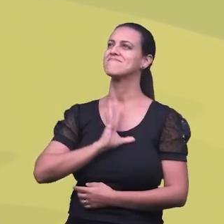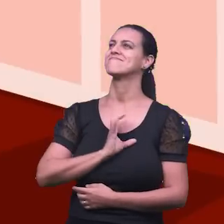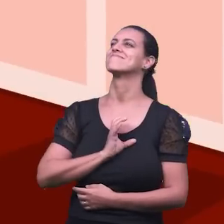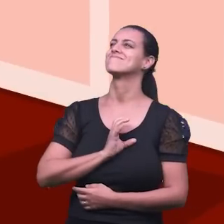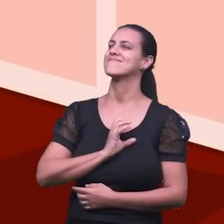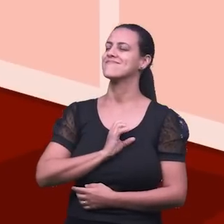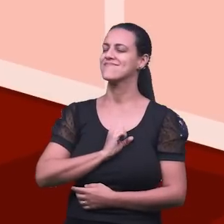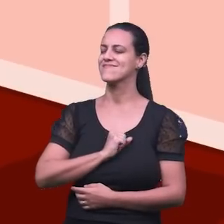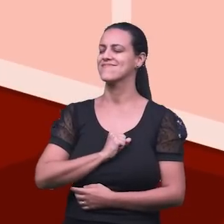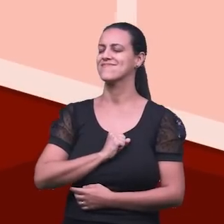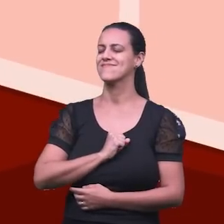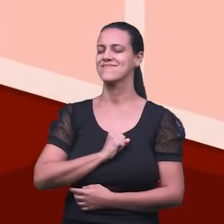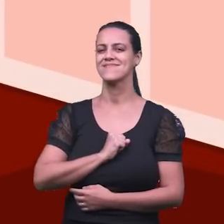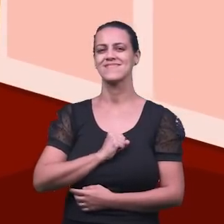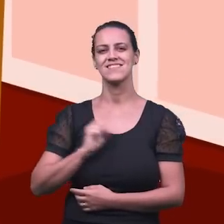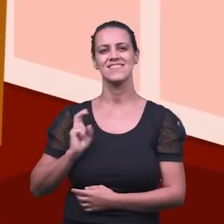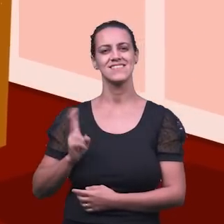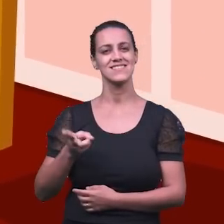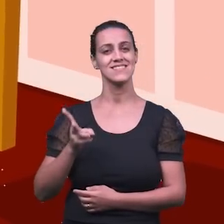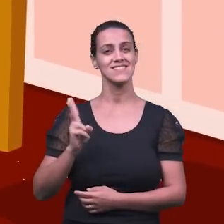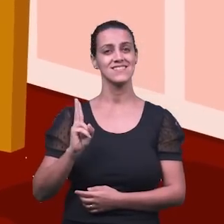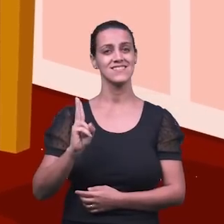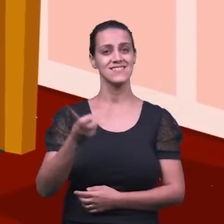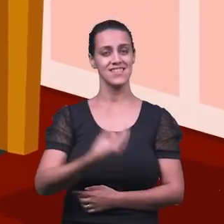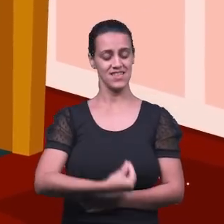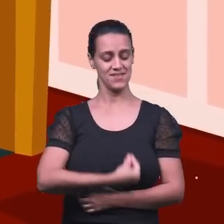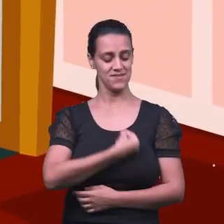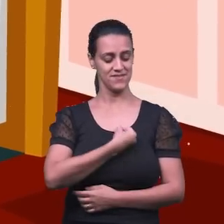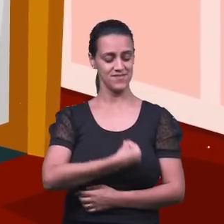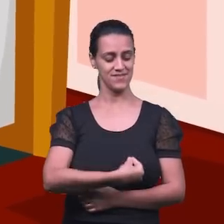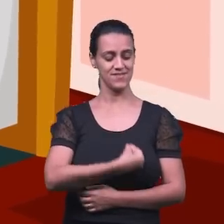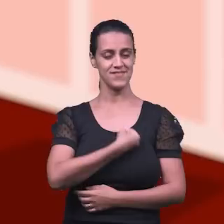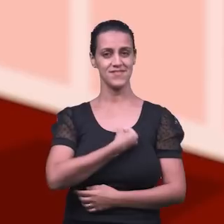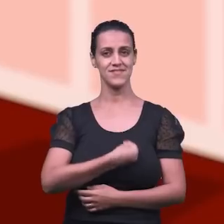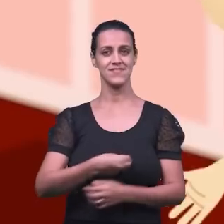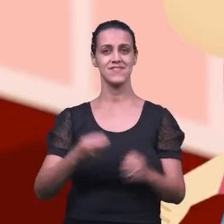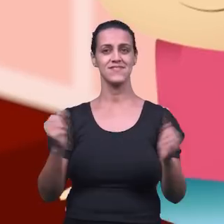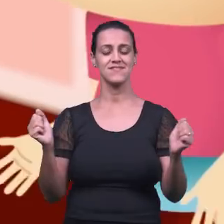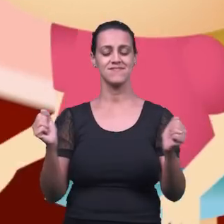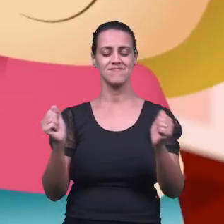o amarei e para sempre